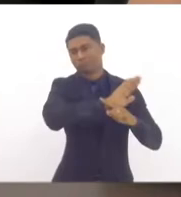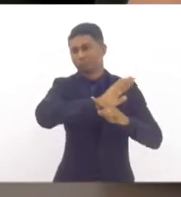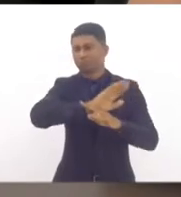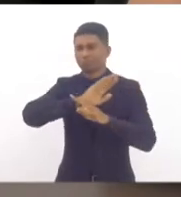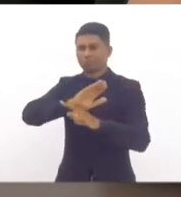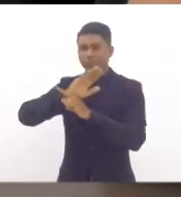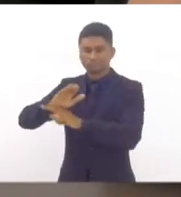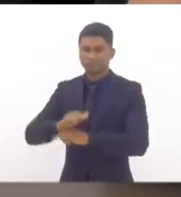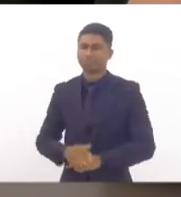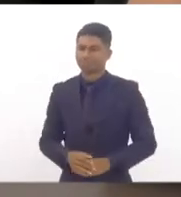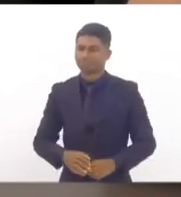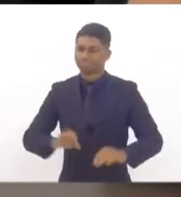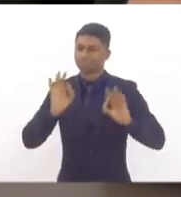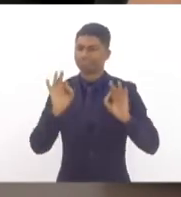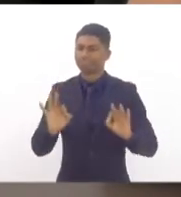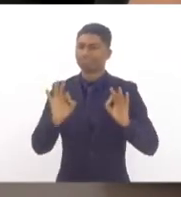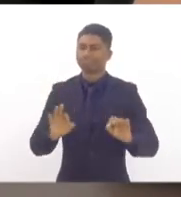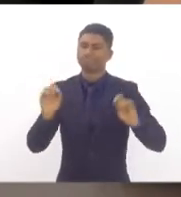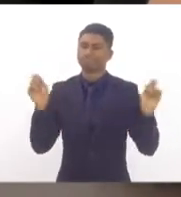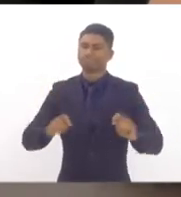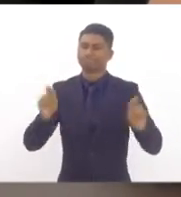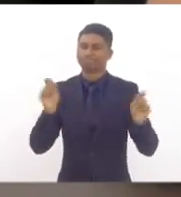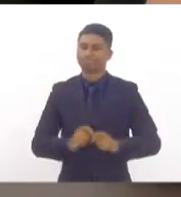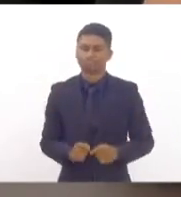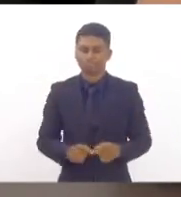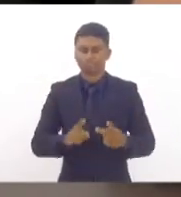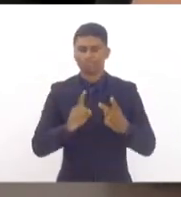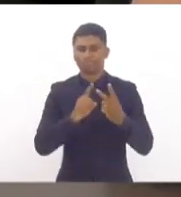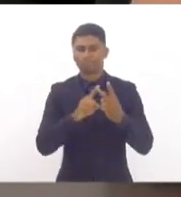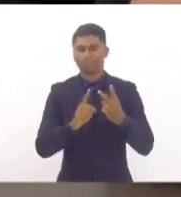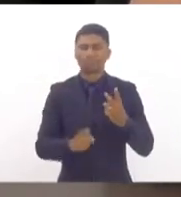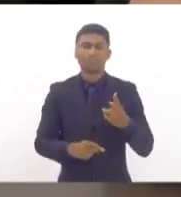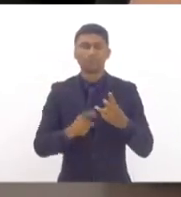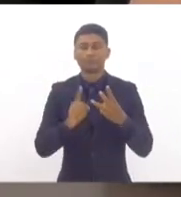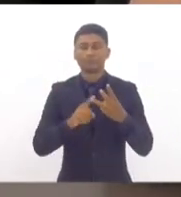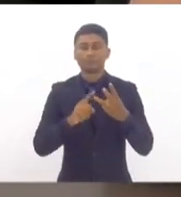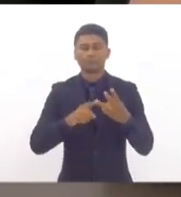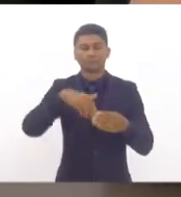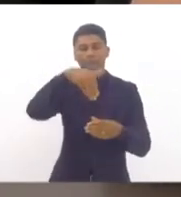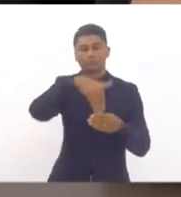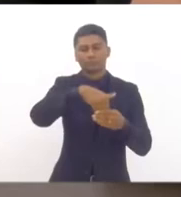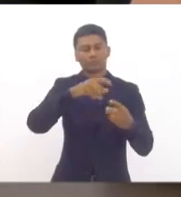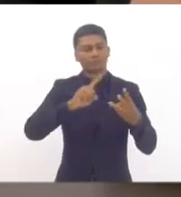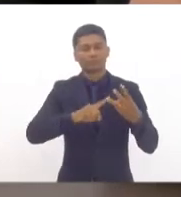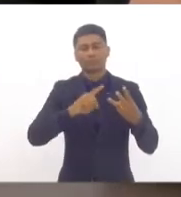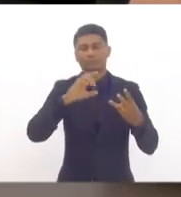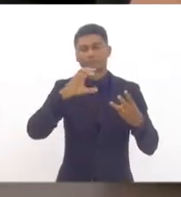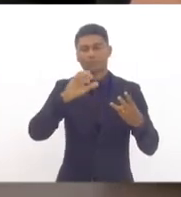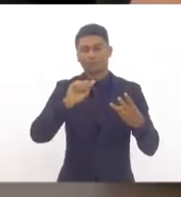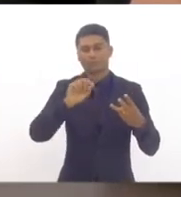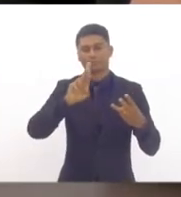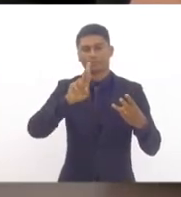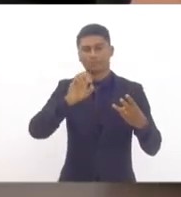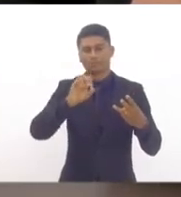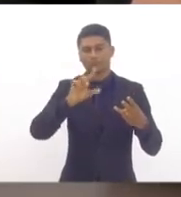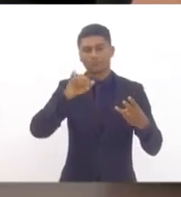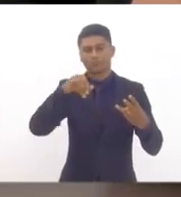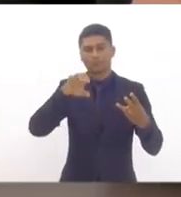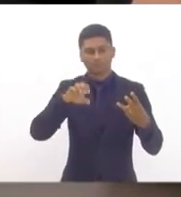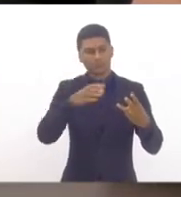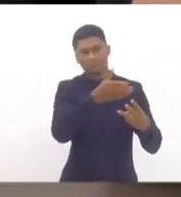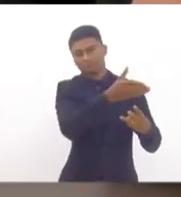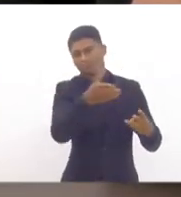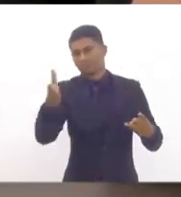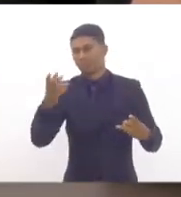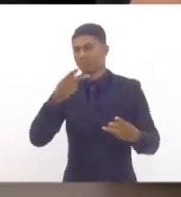com as demais competências, né? E também votar na Caroline Faria, por tudo que já foi dito,